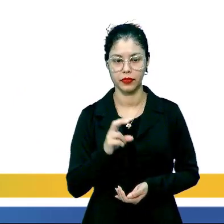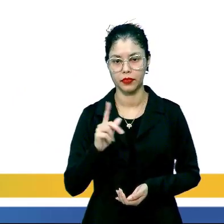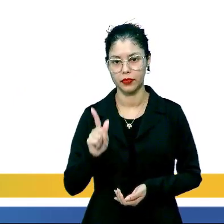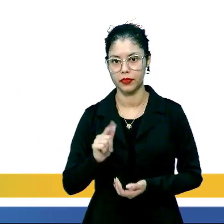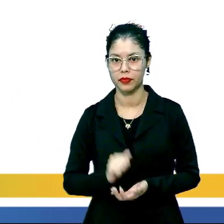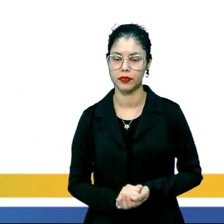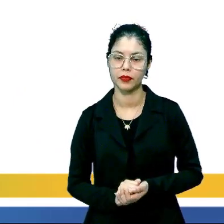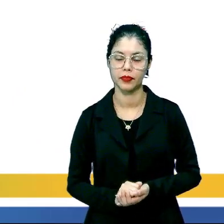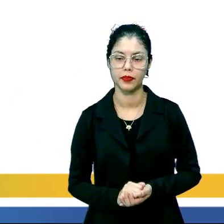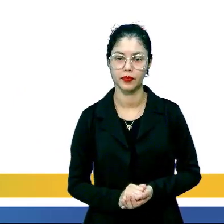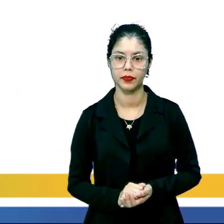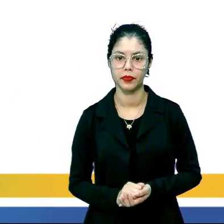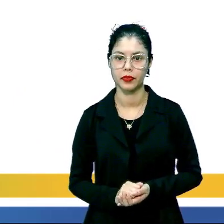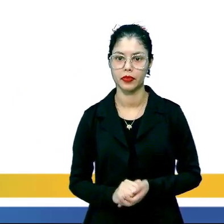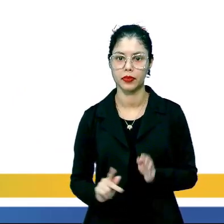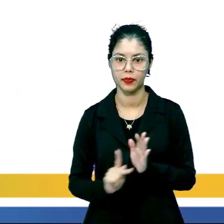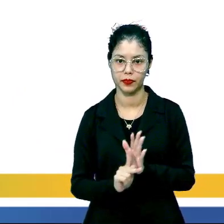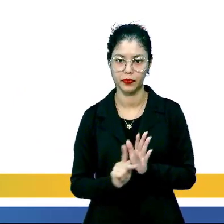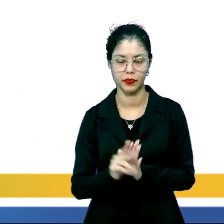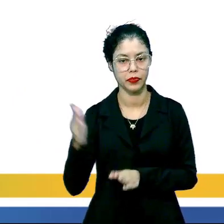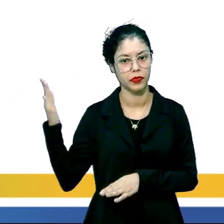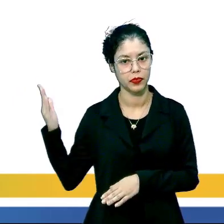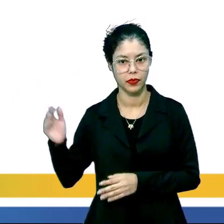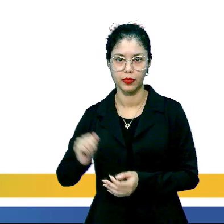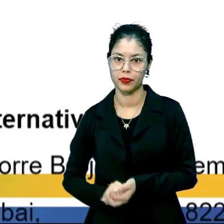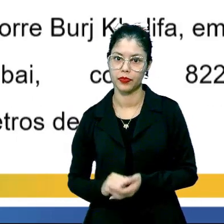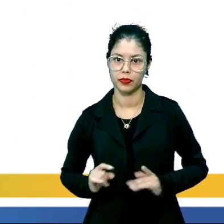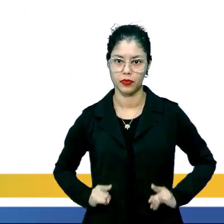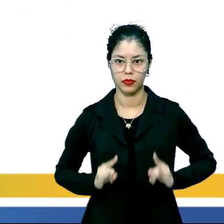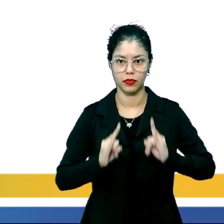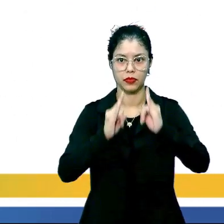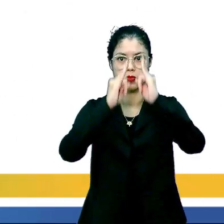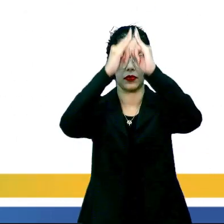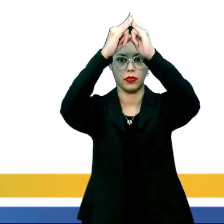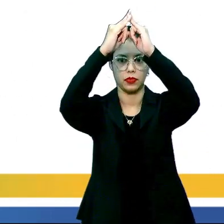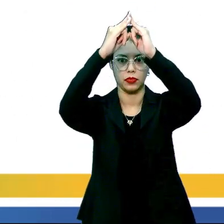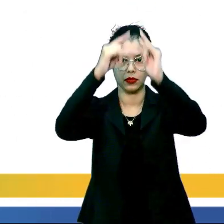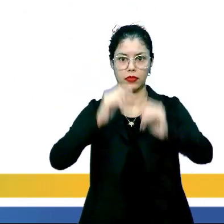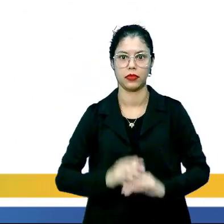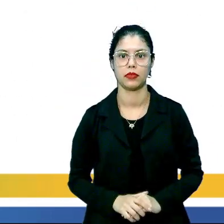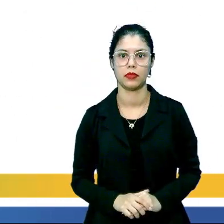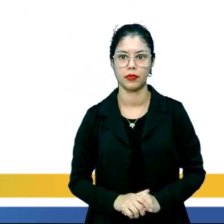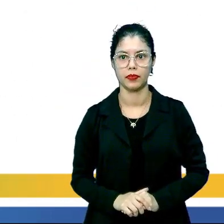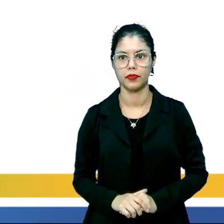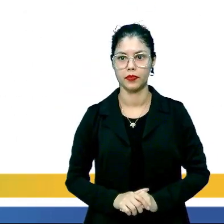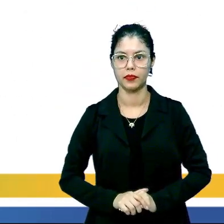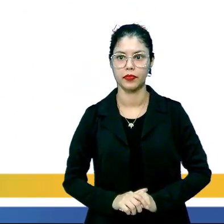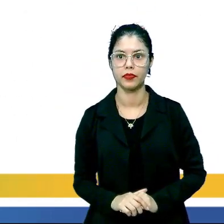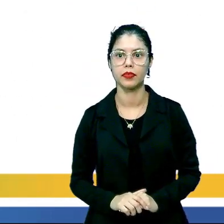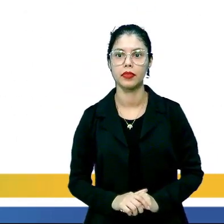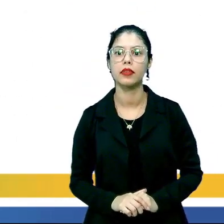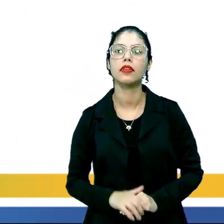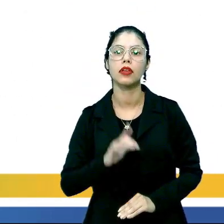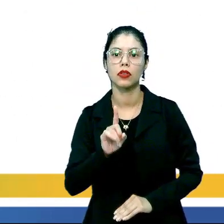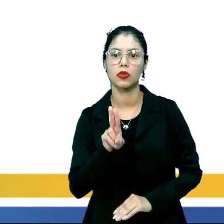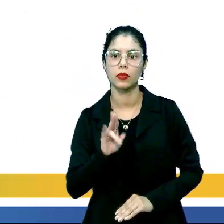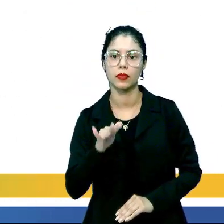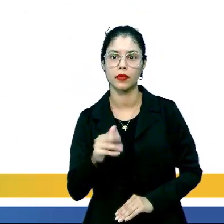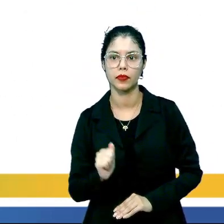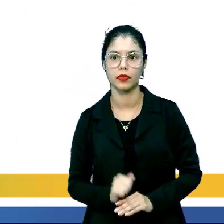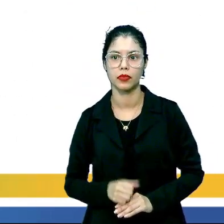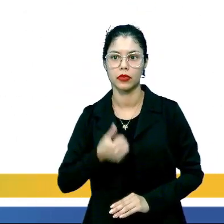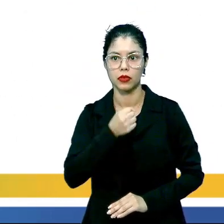chocolate que ele consumiu, justamente a torre, né, mais alta do mundo, né? A torre de Burj Khalifa, em Dubai,